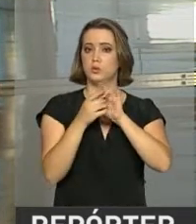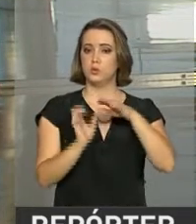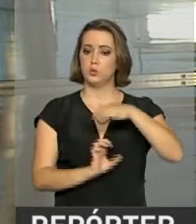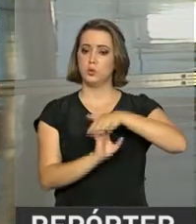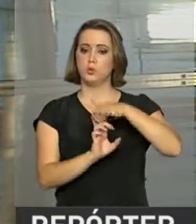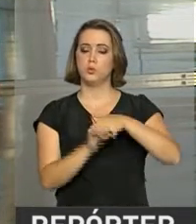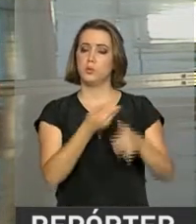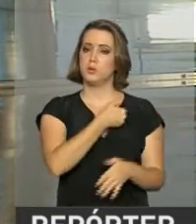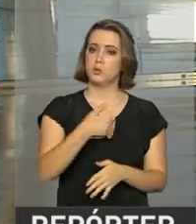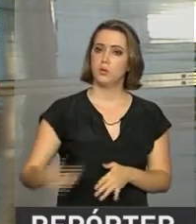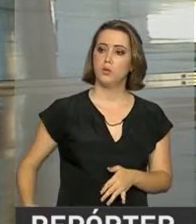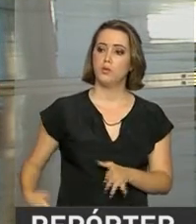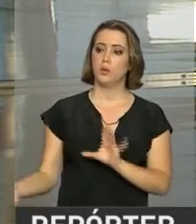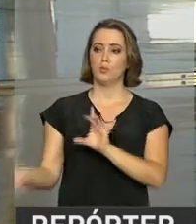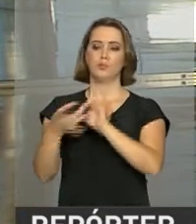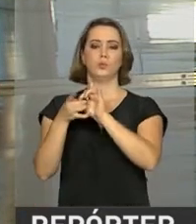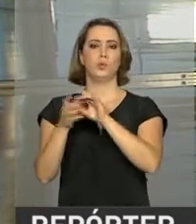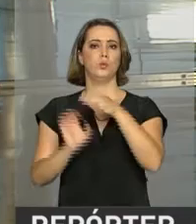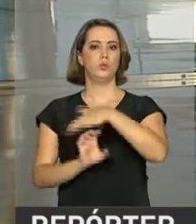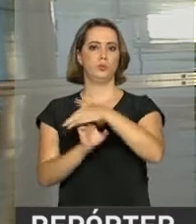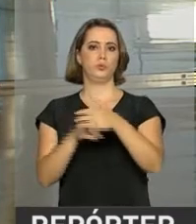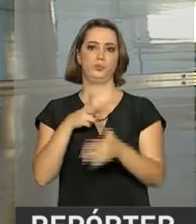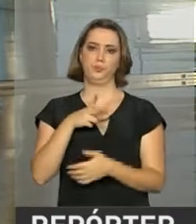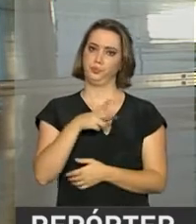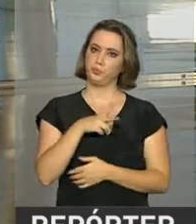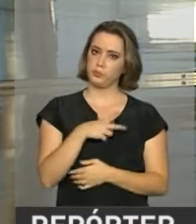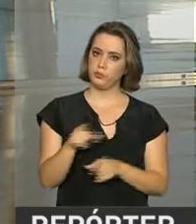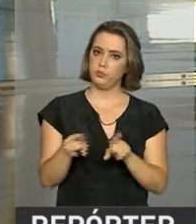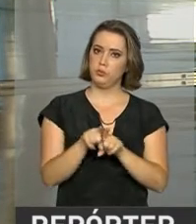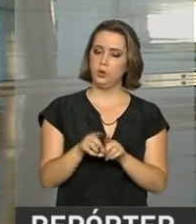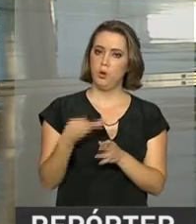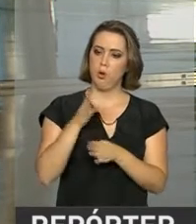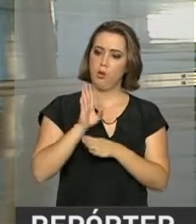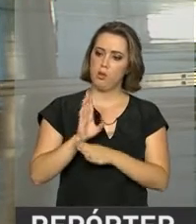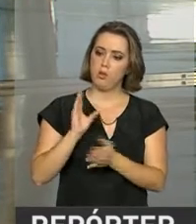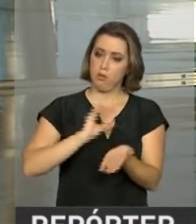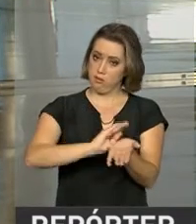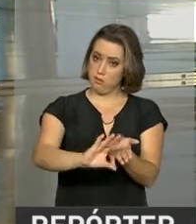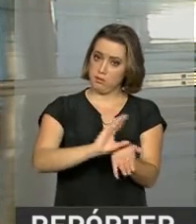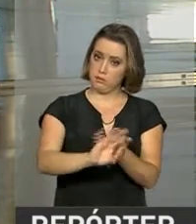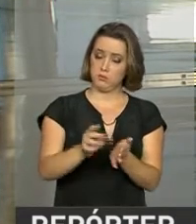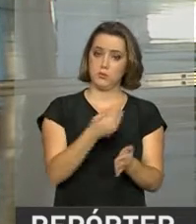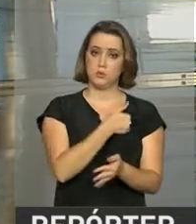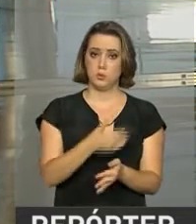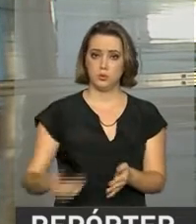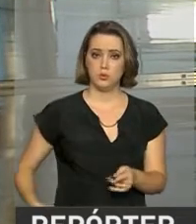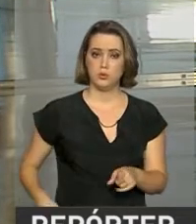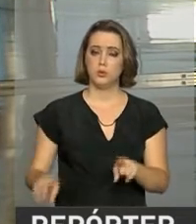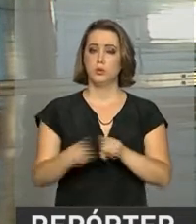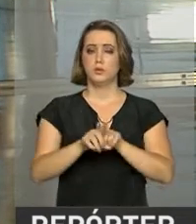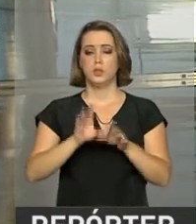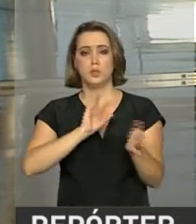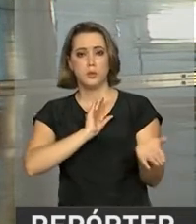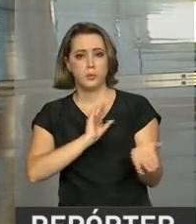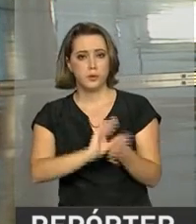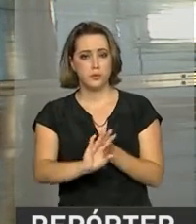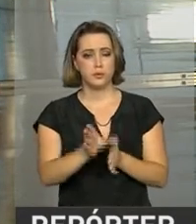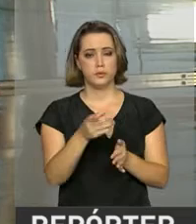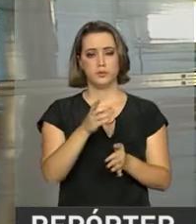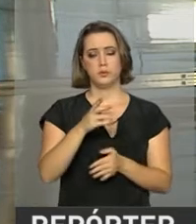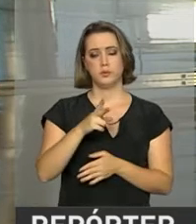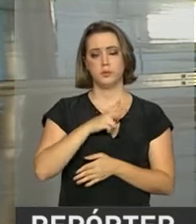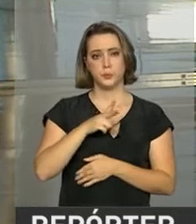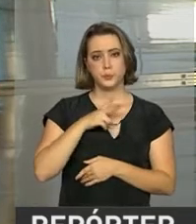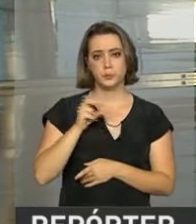seja aquelas que recebem investimentos tanto do estado quanto da iniciativa privada o primeiro projeto de iluminação pública